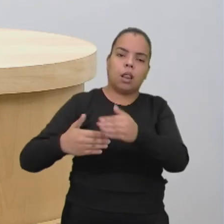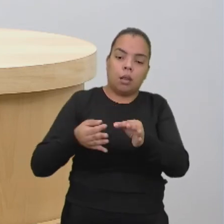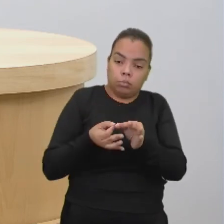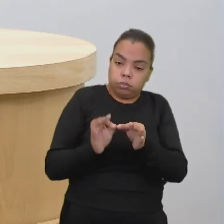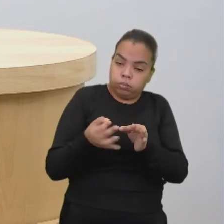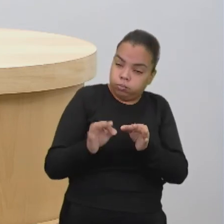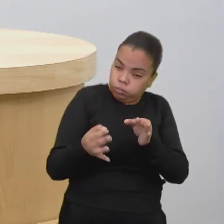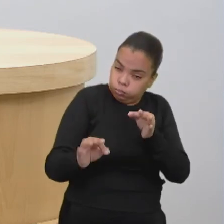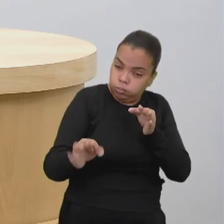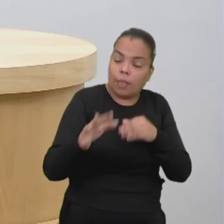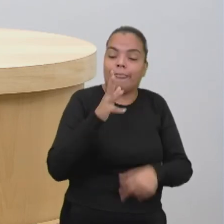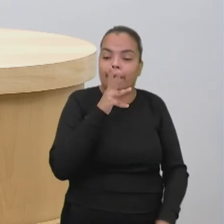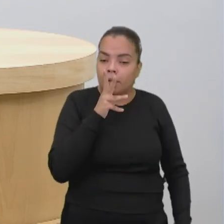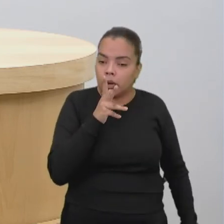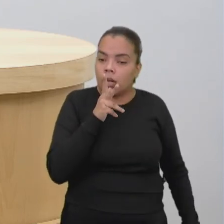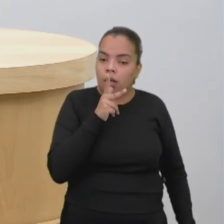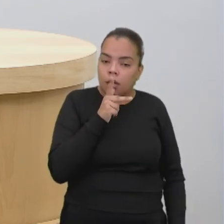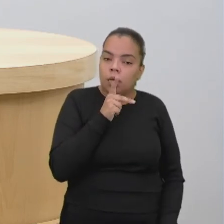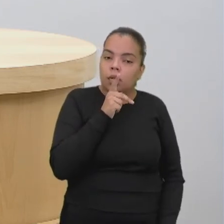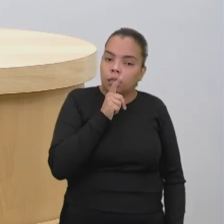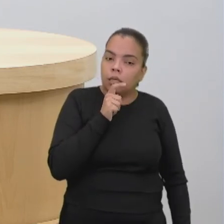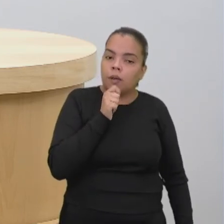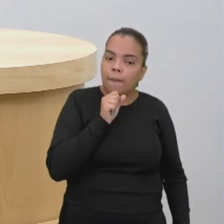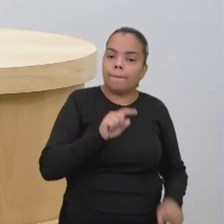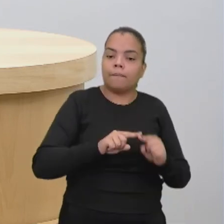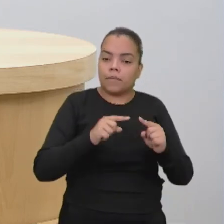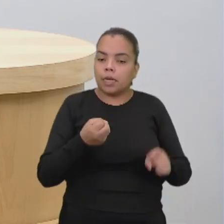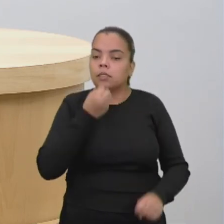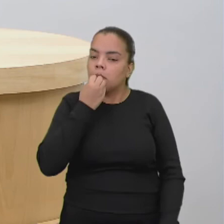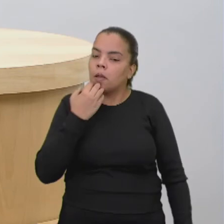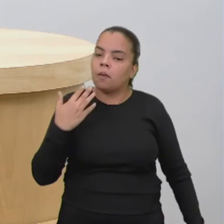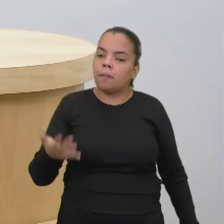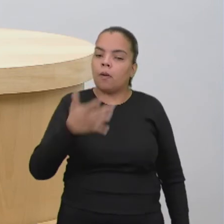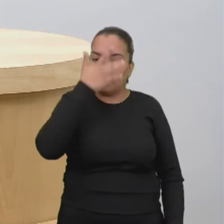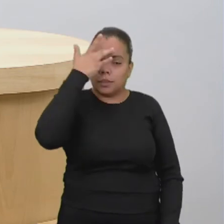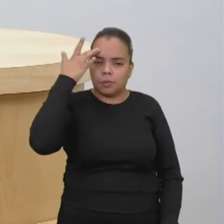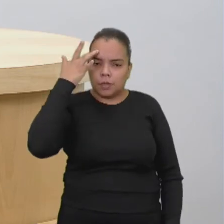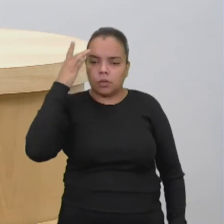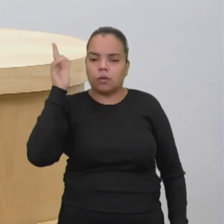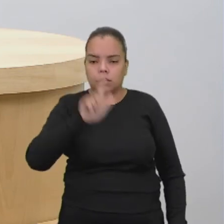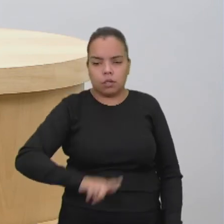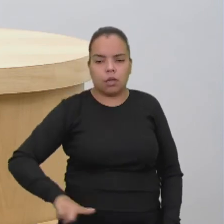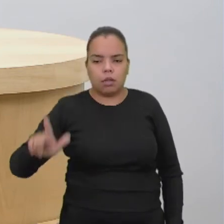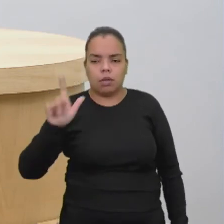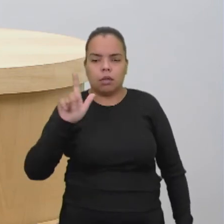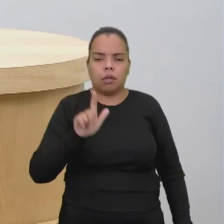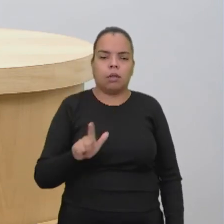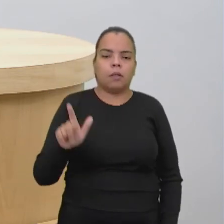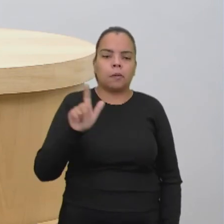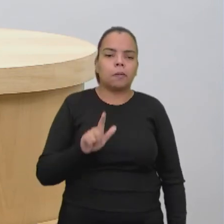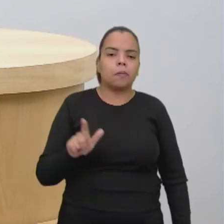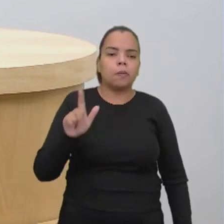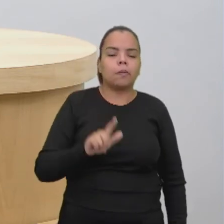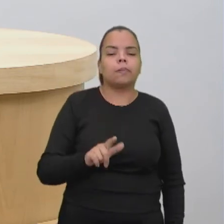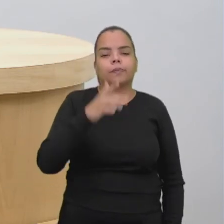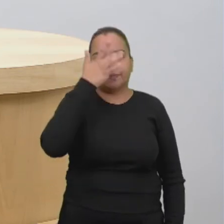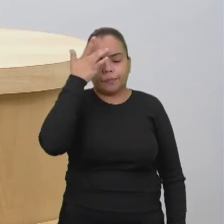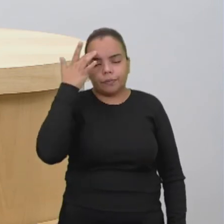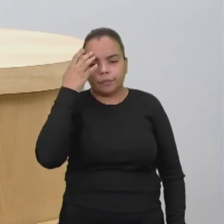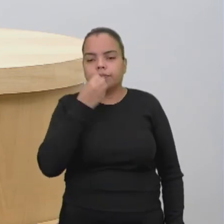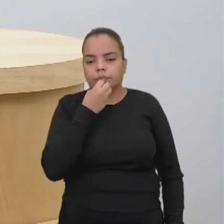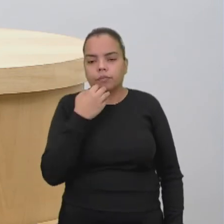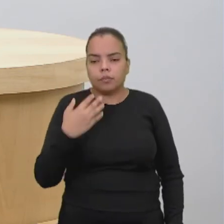longo, demorado, né, mas o quanto beneficia o ser humano. E logicamente, né, beneficia o ser humano graças